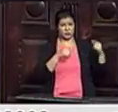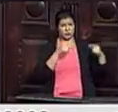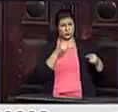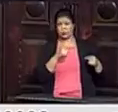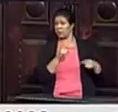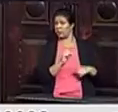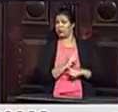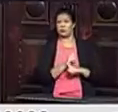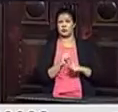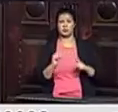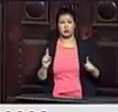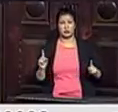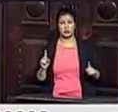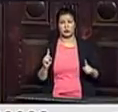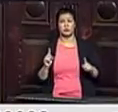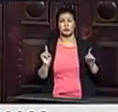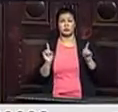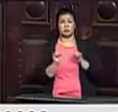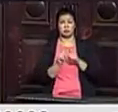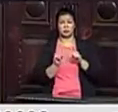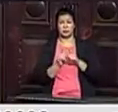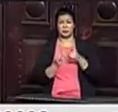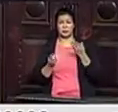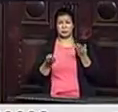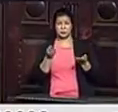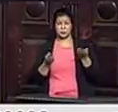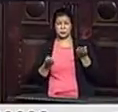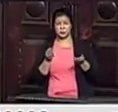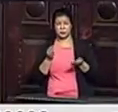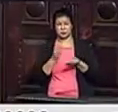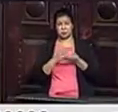Coligação proporcional, não.